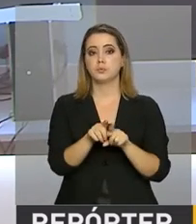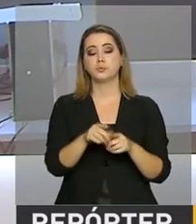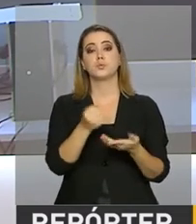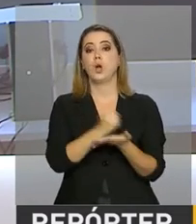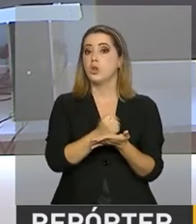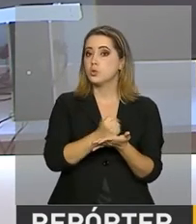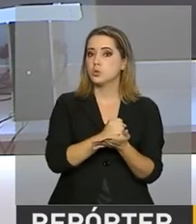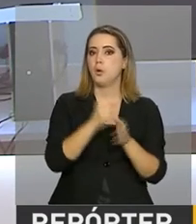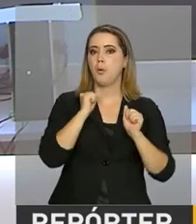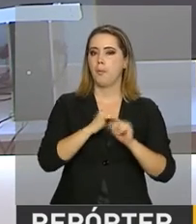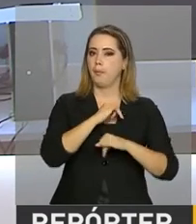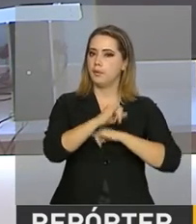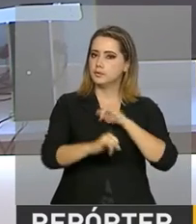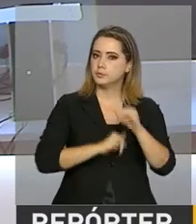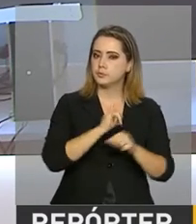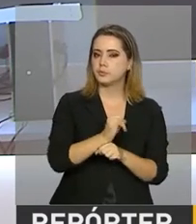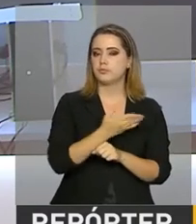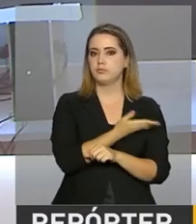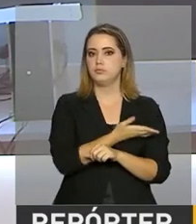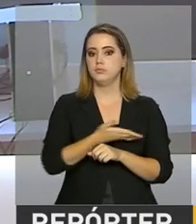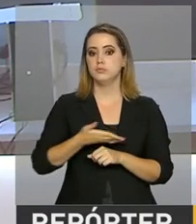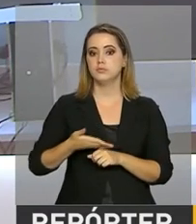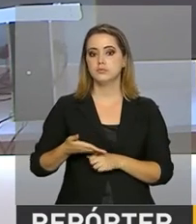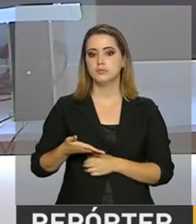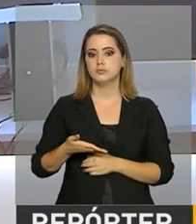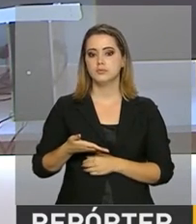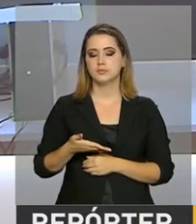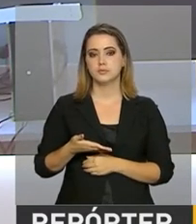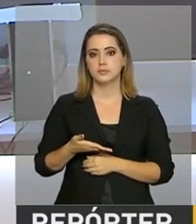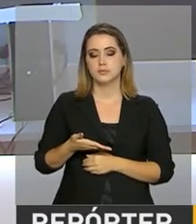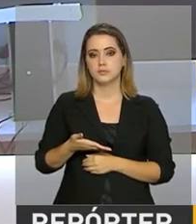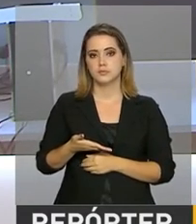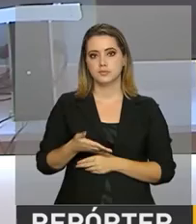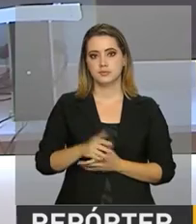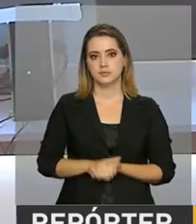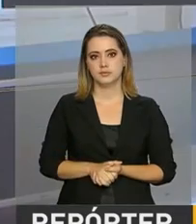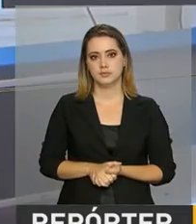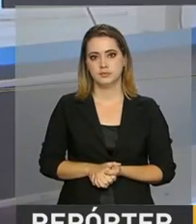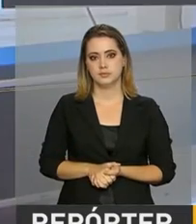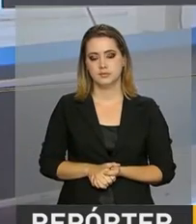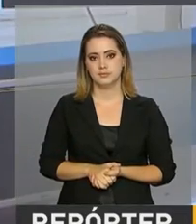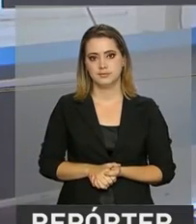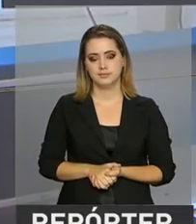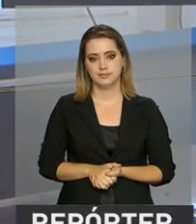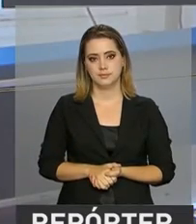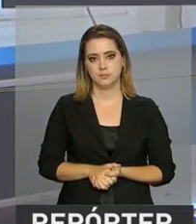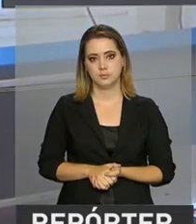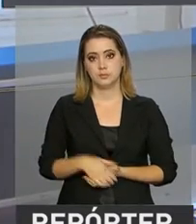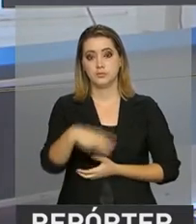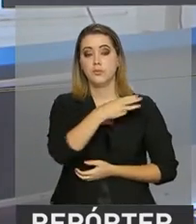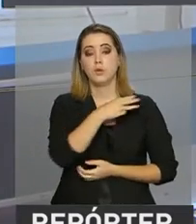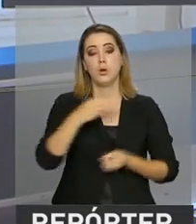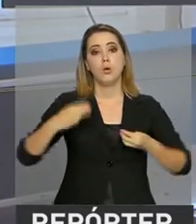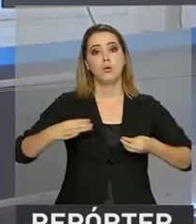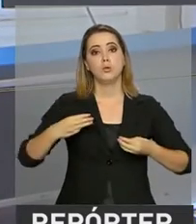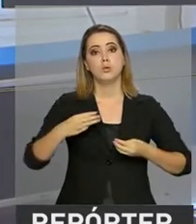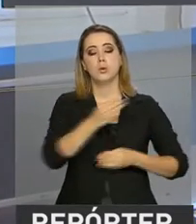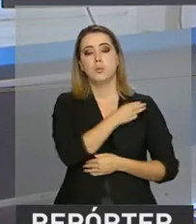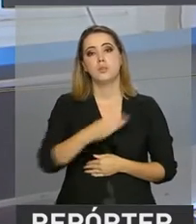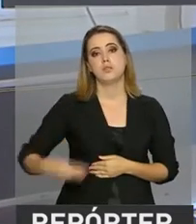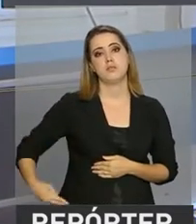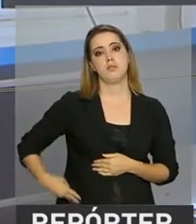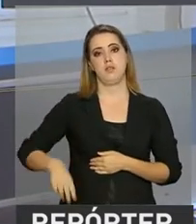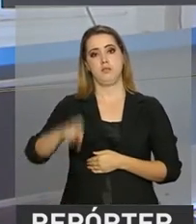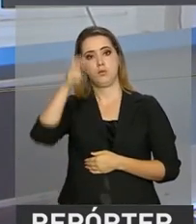digital pode ser acessado online na página da fundação oswaldo cruz o ministério da cultura o ministro da cultura